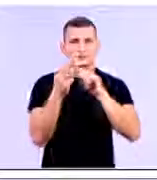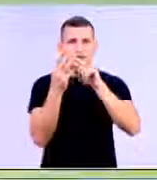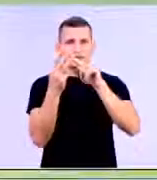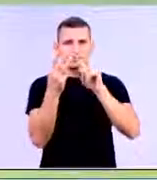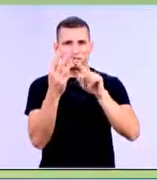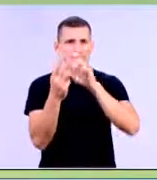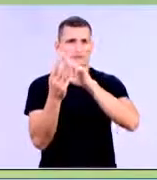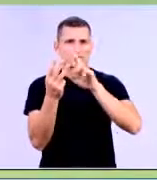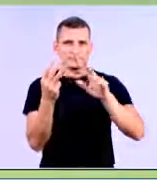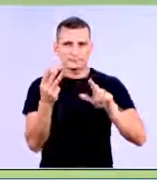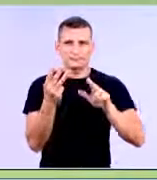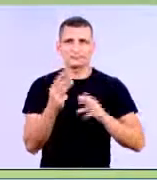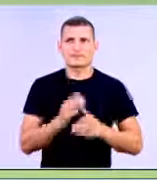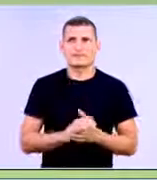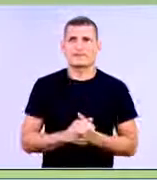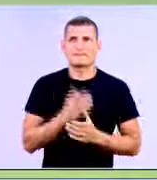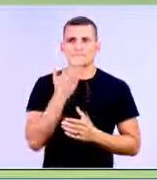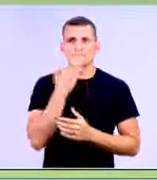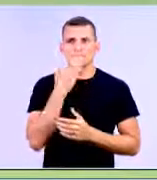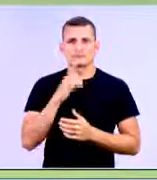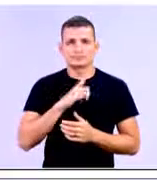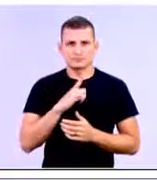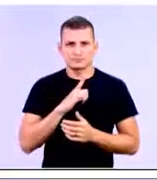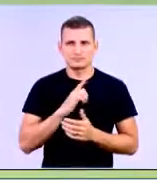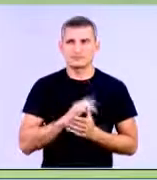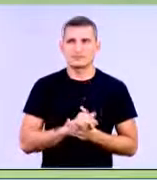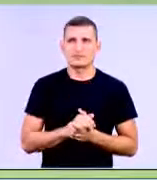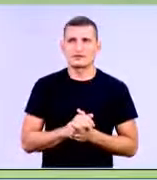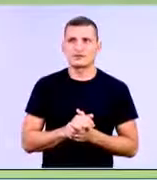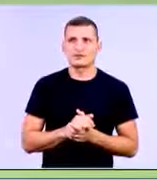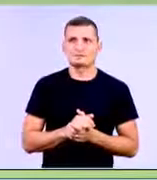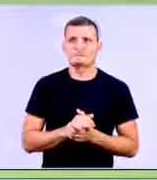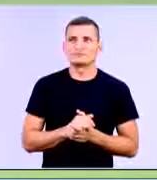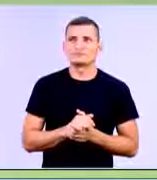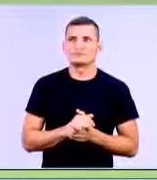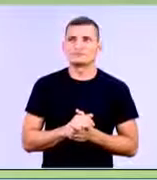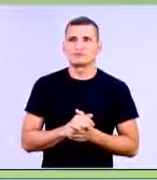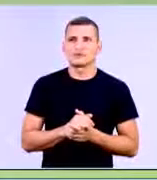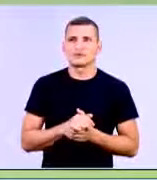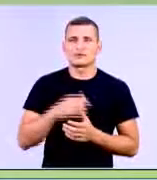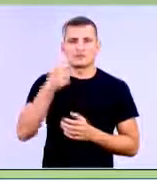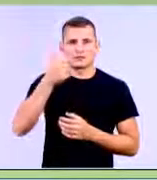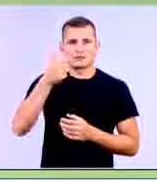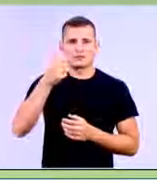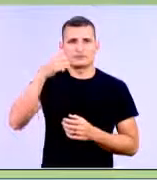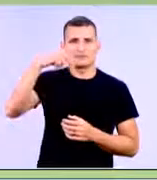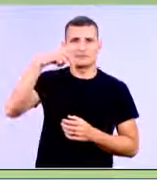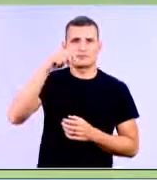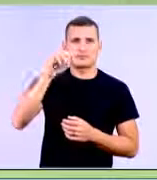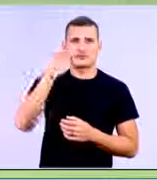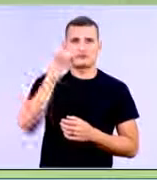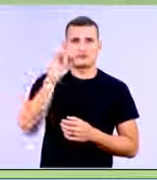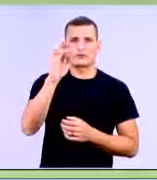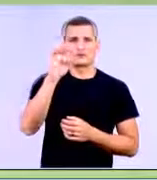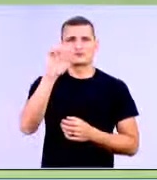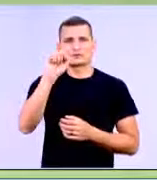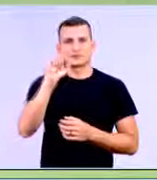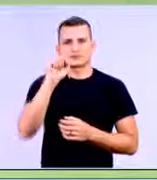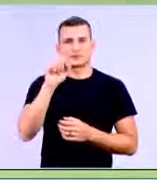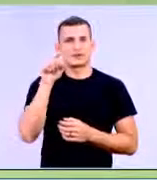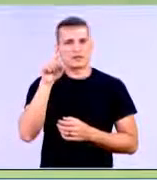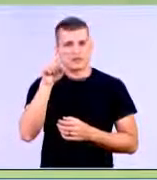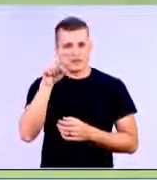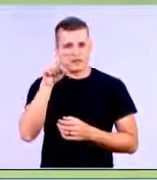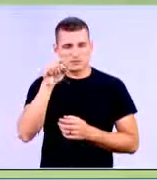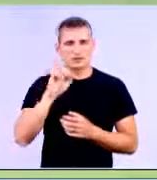maneiras, que nós temos aqui os tipos de firewall, certo? Vamos a eles aqui. Primeiro, filtro de pacotes. Esse